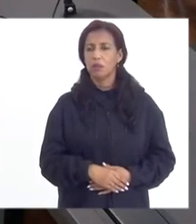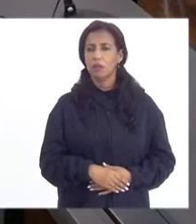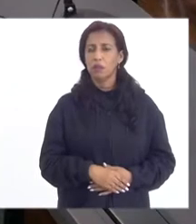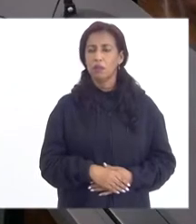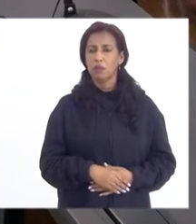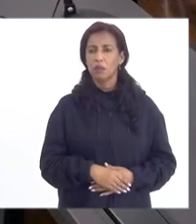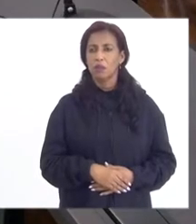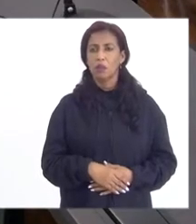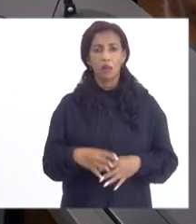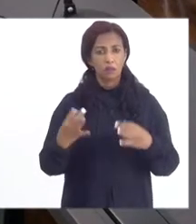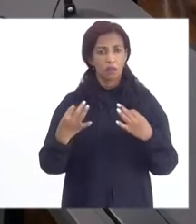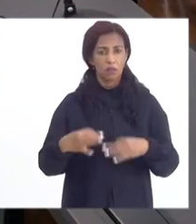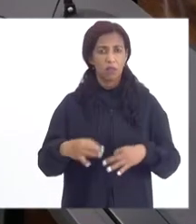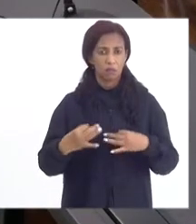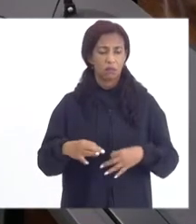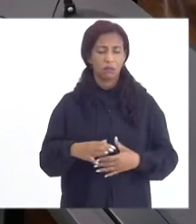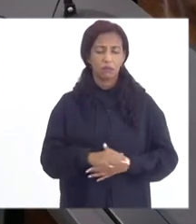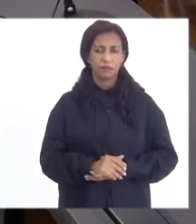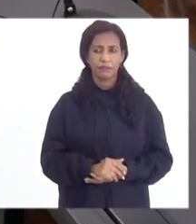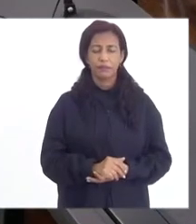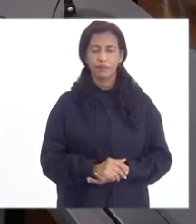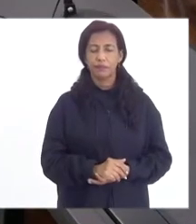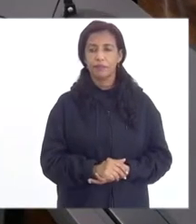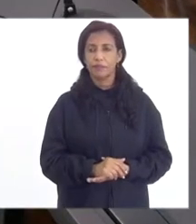Está certa, anexação. É.